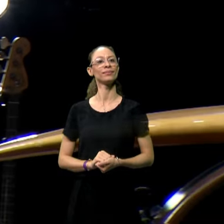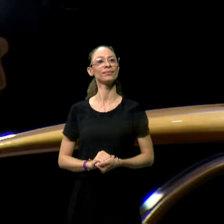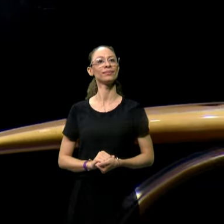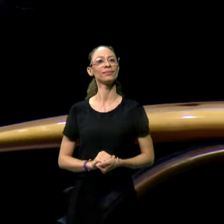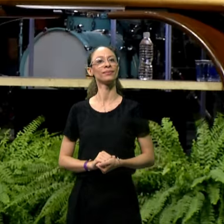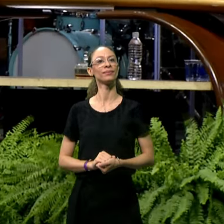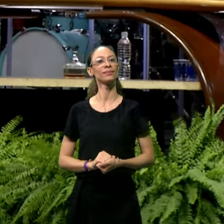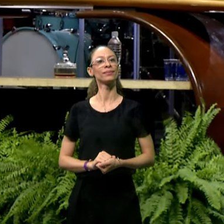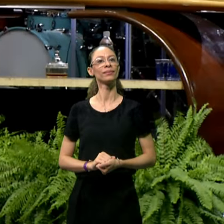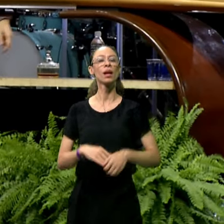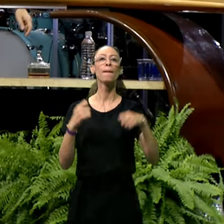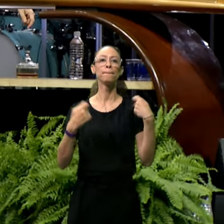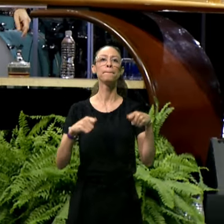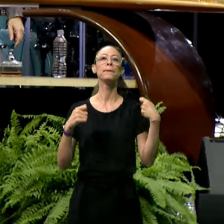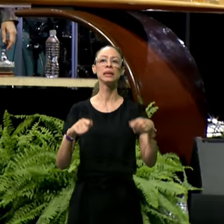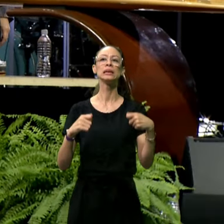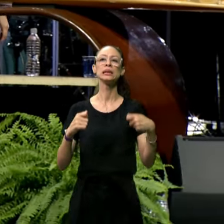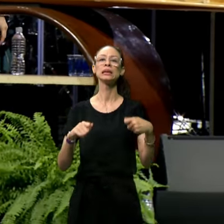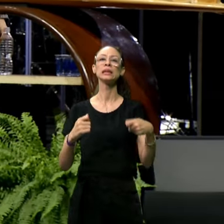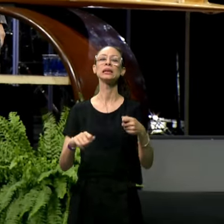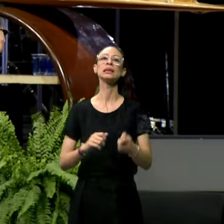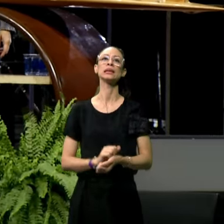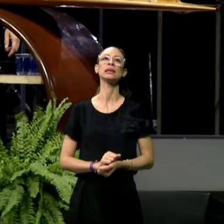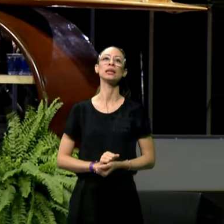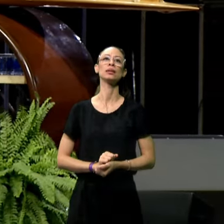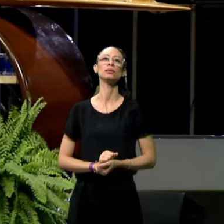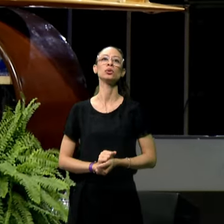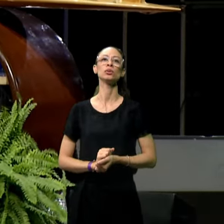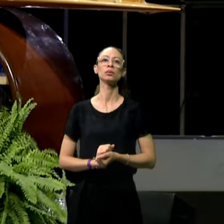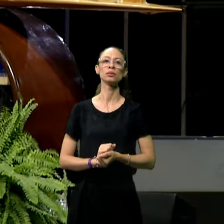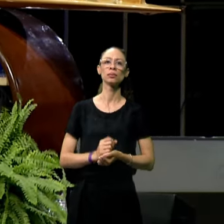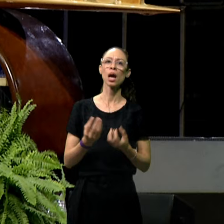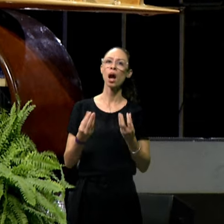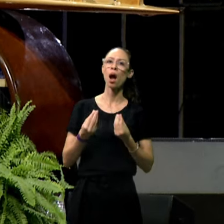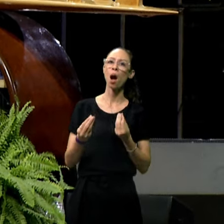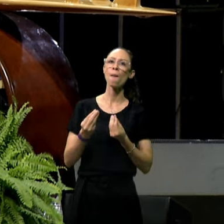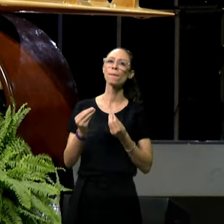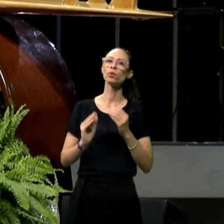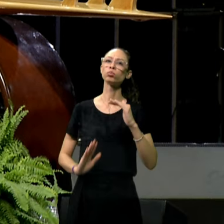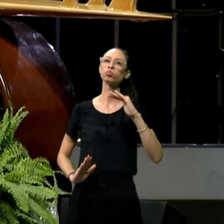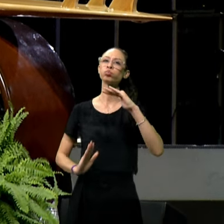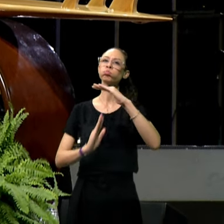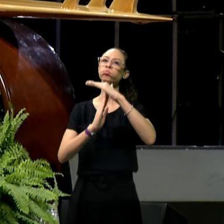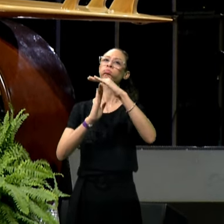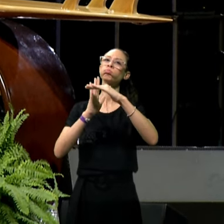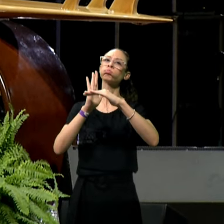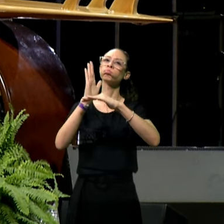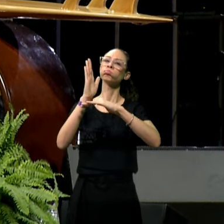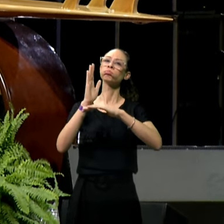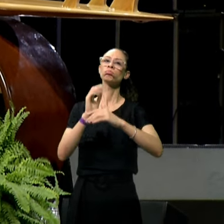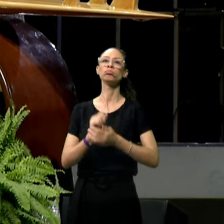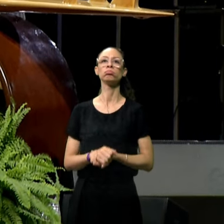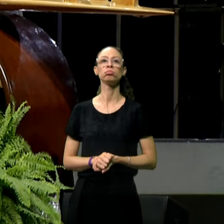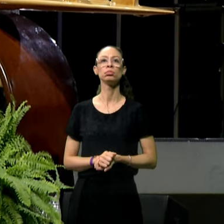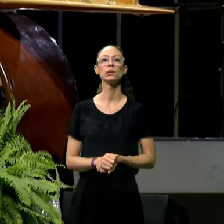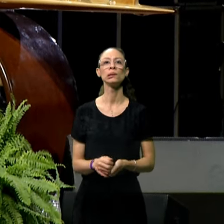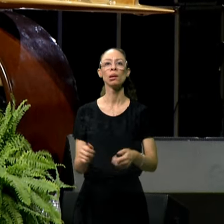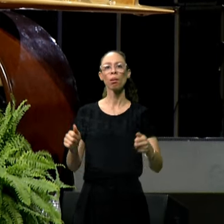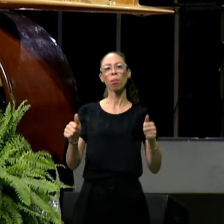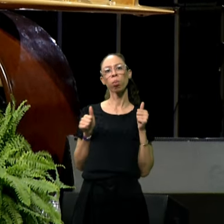Mas precisamos de algo para acessar essas armas. É um espírito de inconformidade